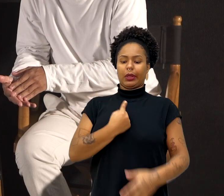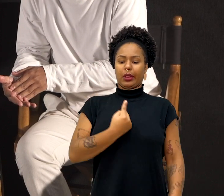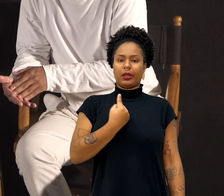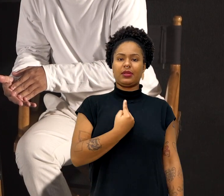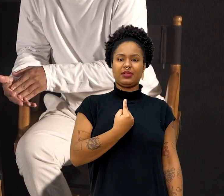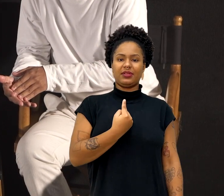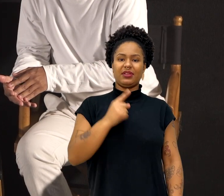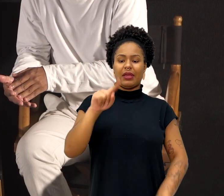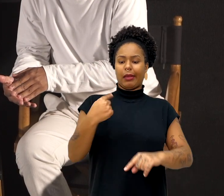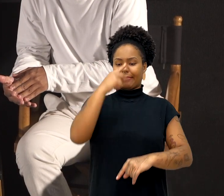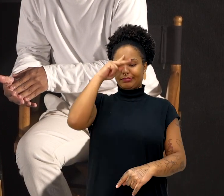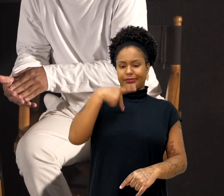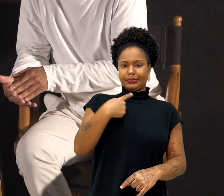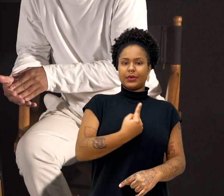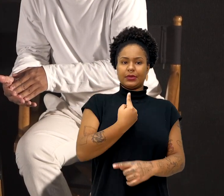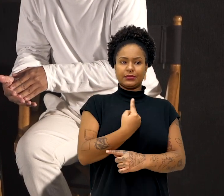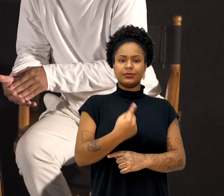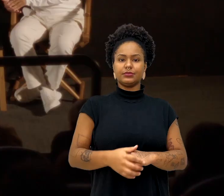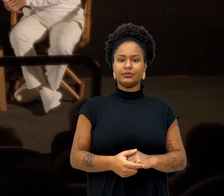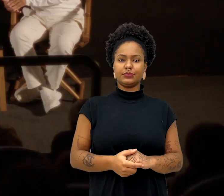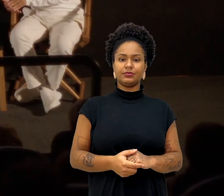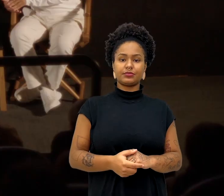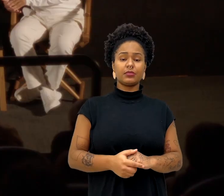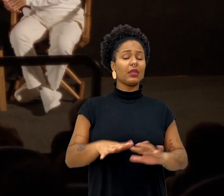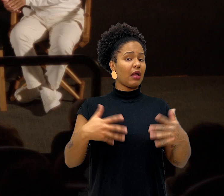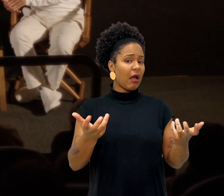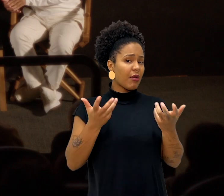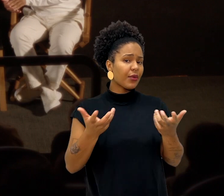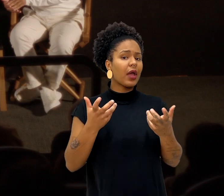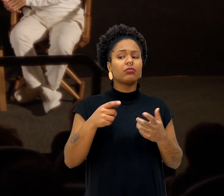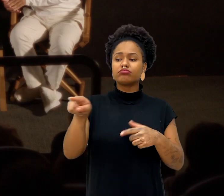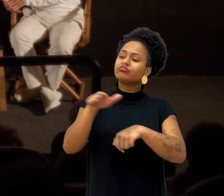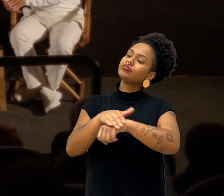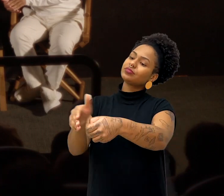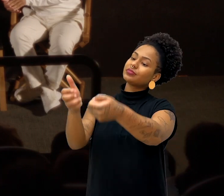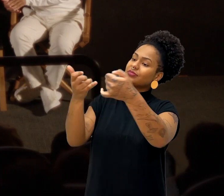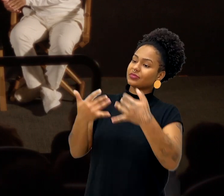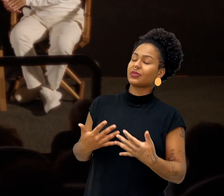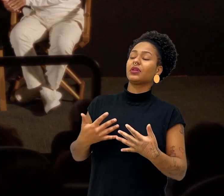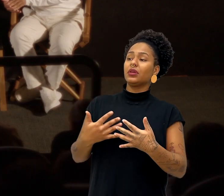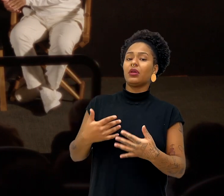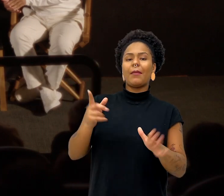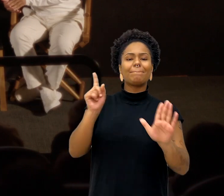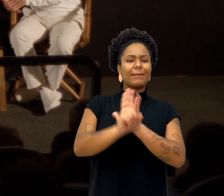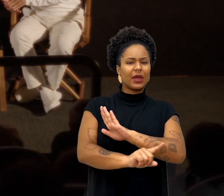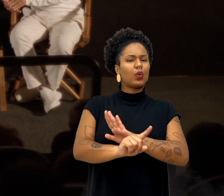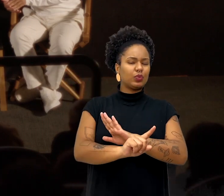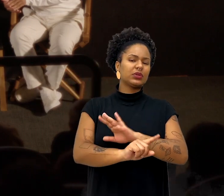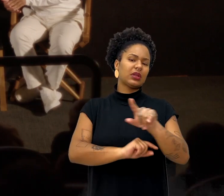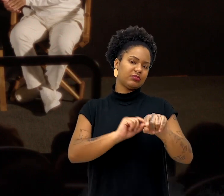meritocrática, pela filosofia individualista. E aí, eu quero te escutar. Veio uma pergunta que